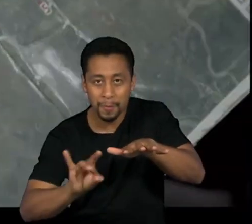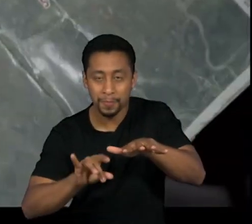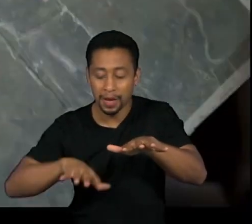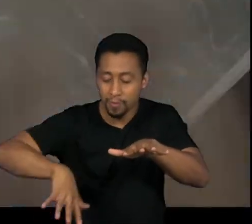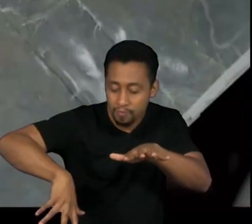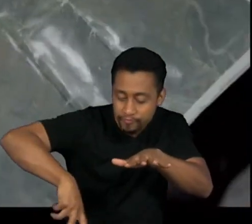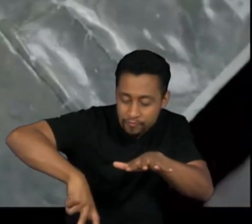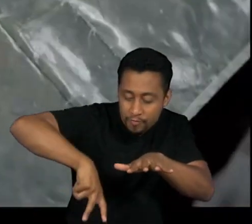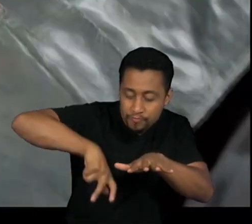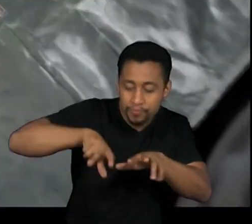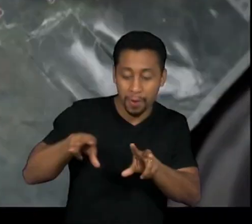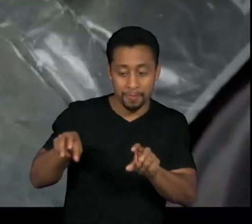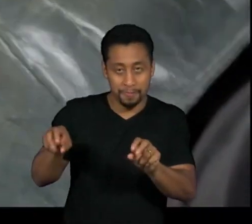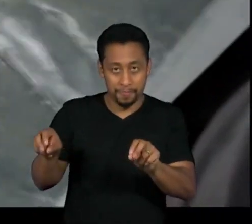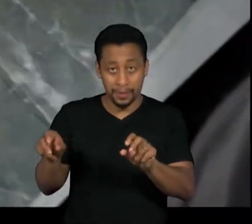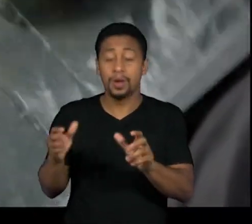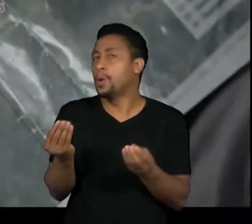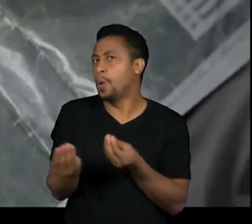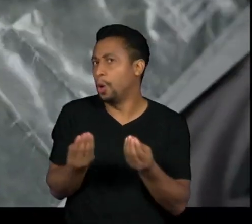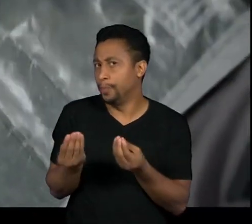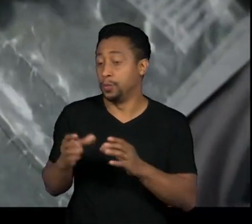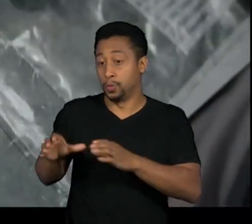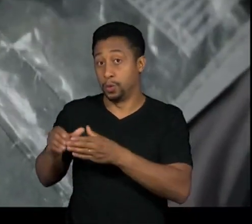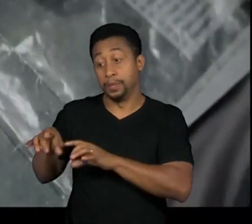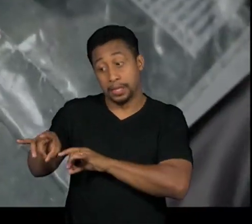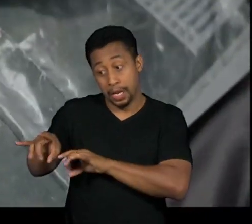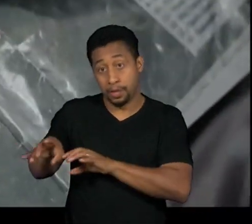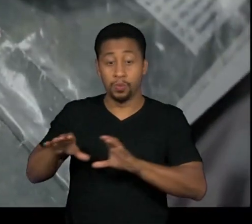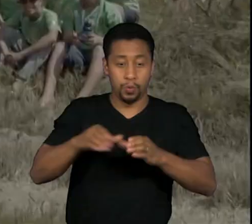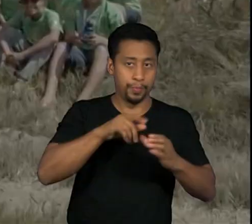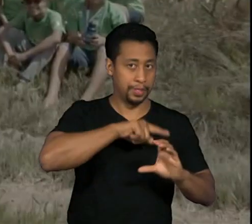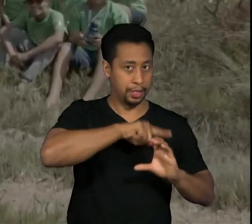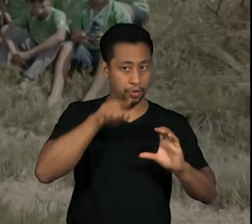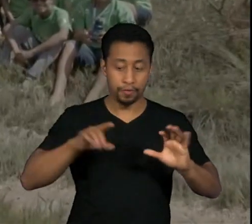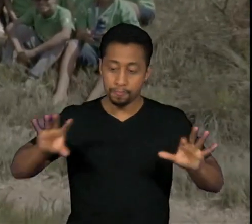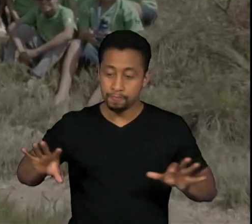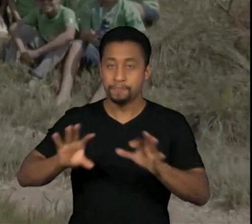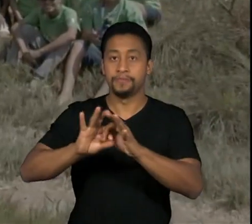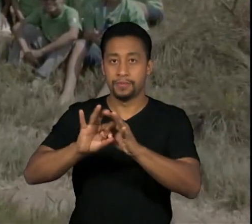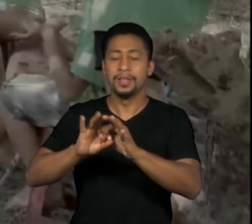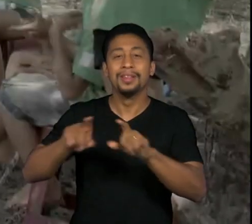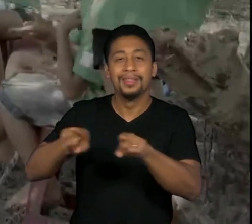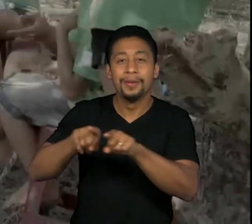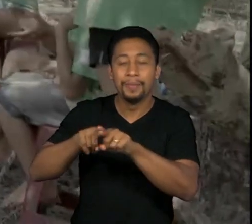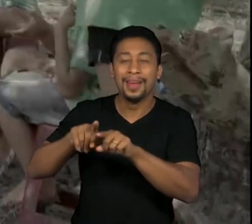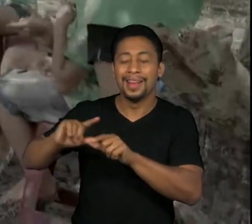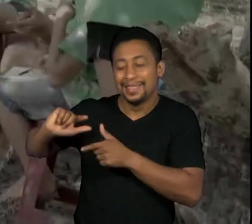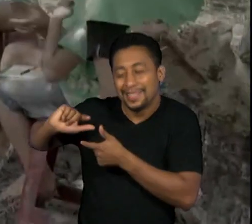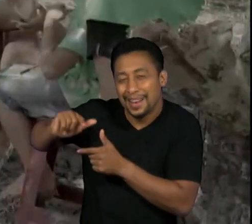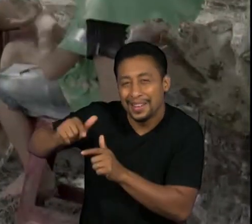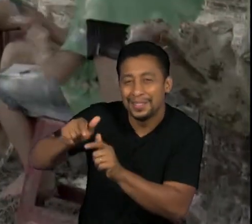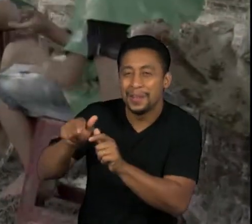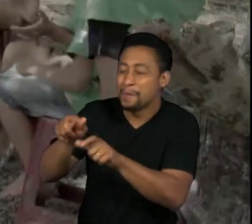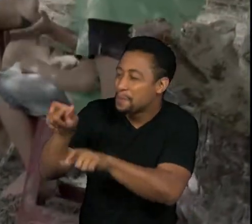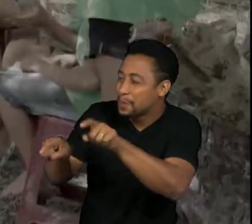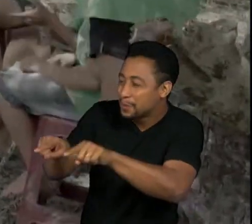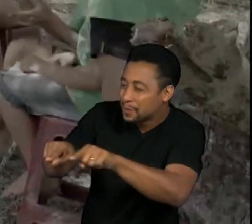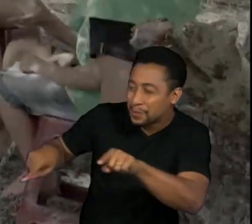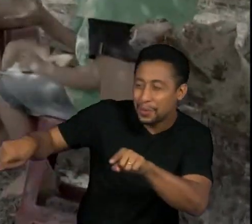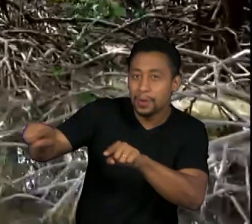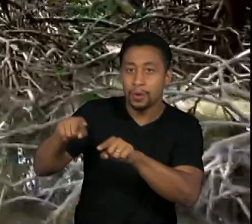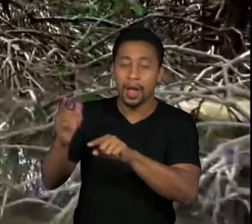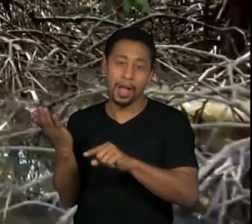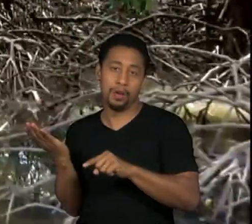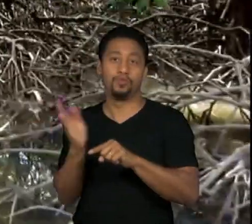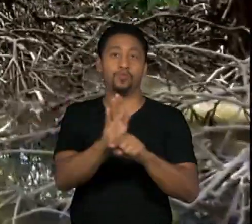une o conhecimento técnico e científico com o saber tradicional de comunidades locais para recuperar